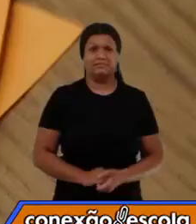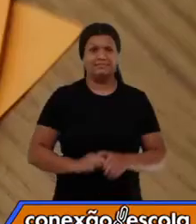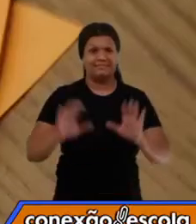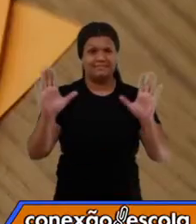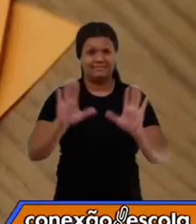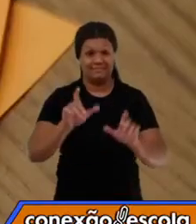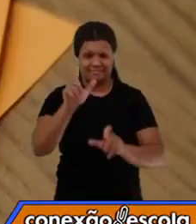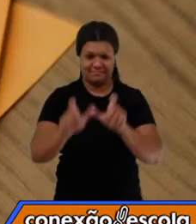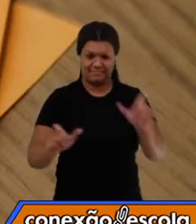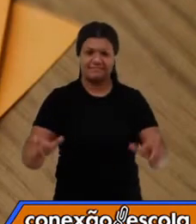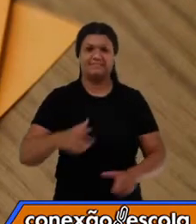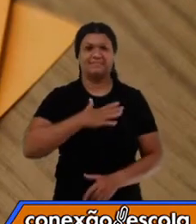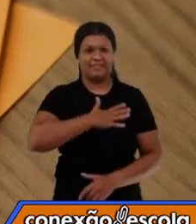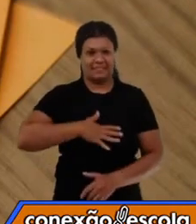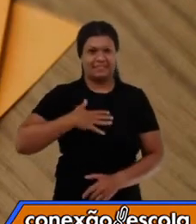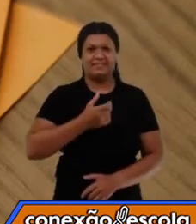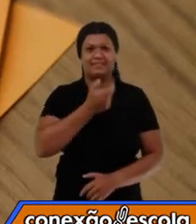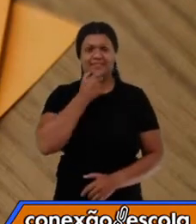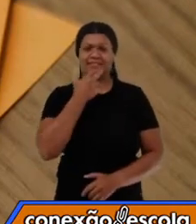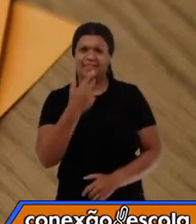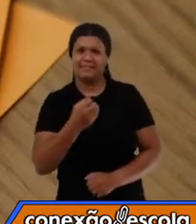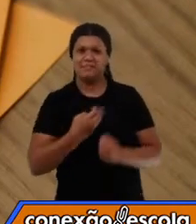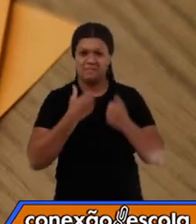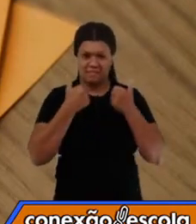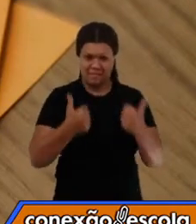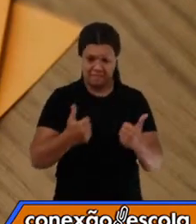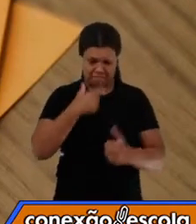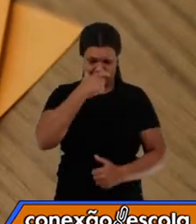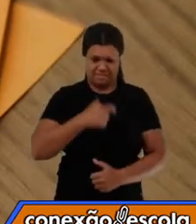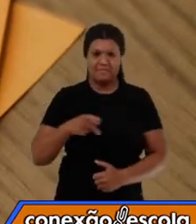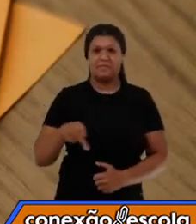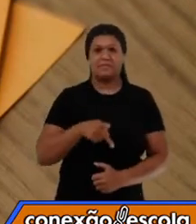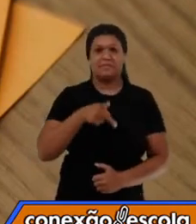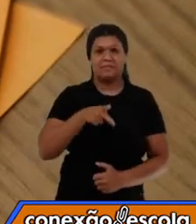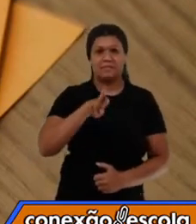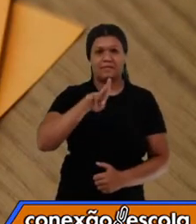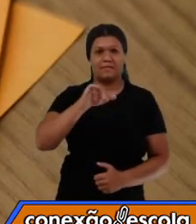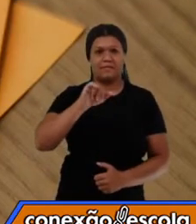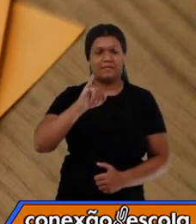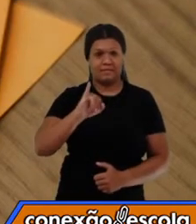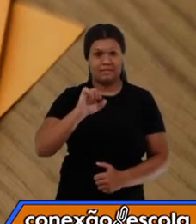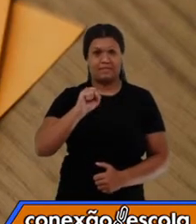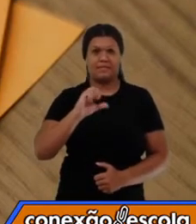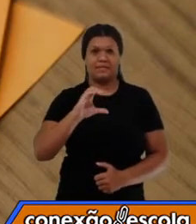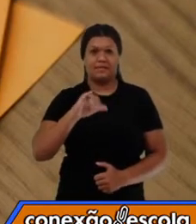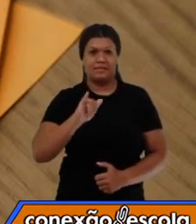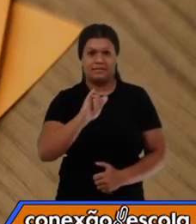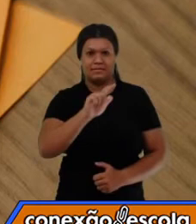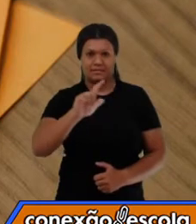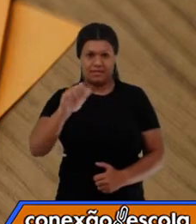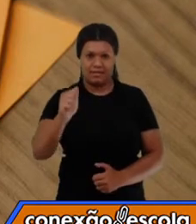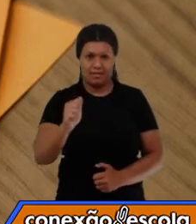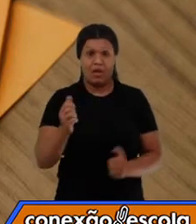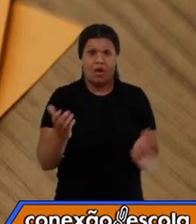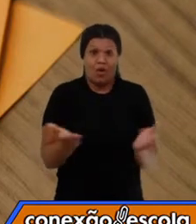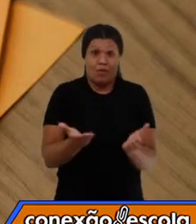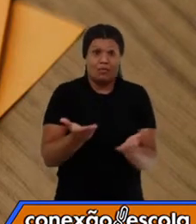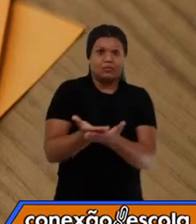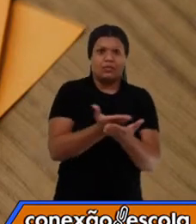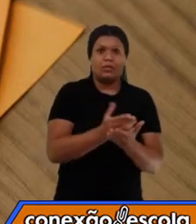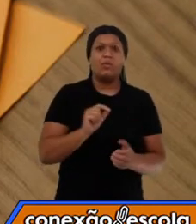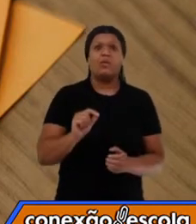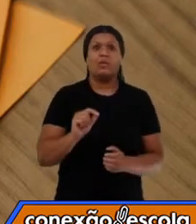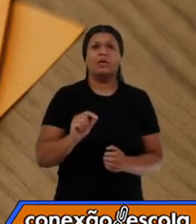Fala, galerinha do inglês, tudo beleza? Sou eu mesma, Teacher Priscila, e hoje nós vamos estudar os gêneros